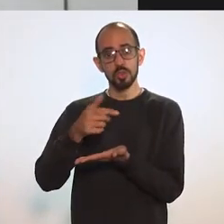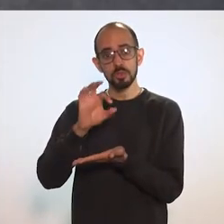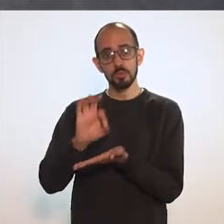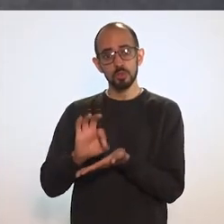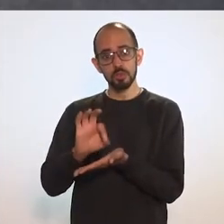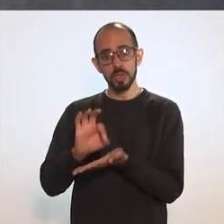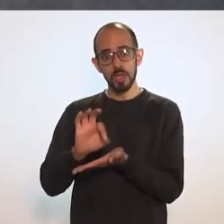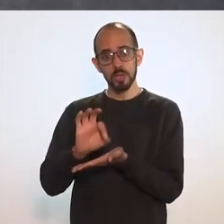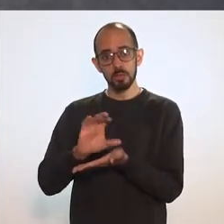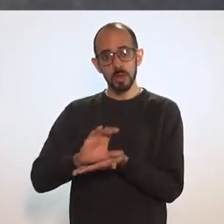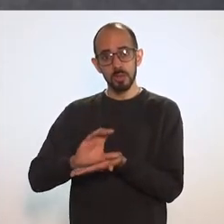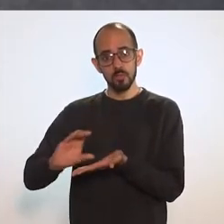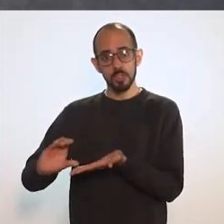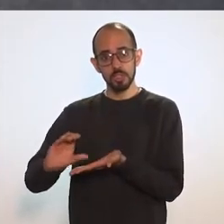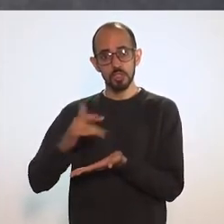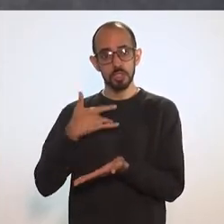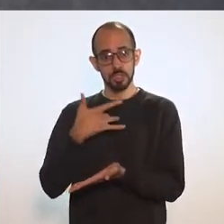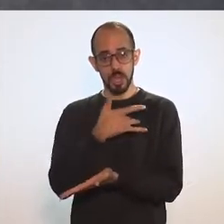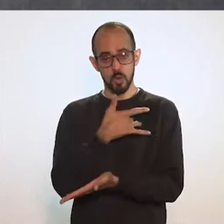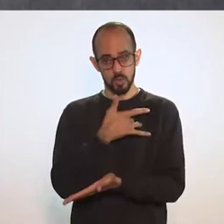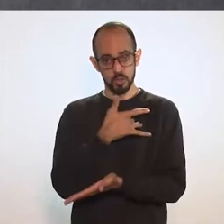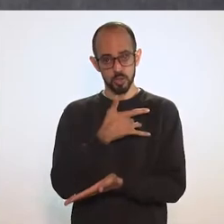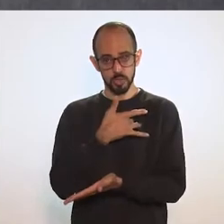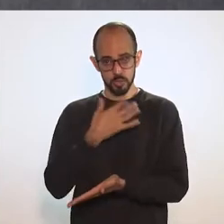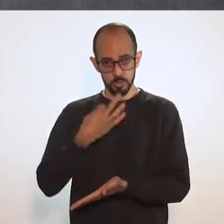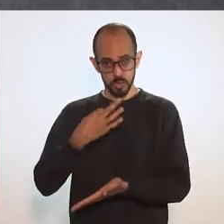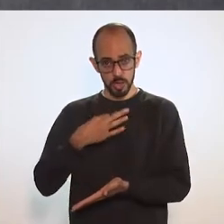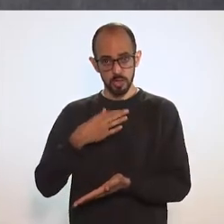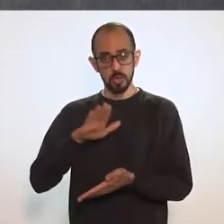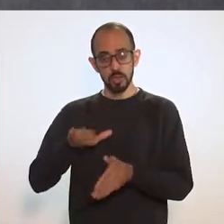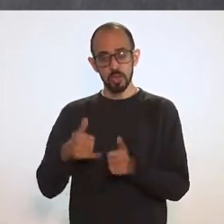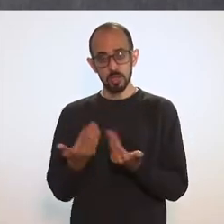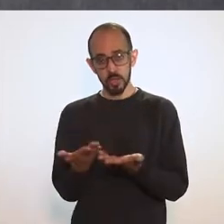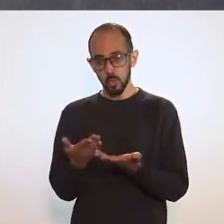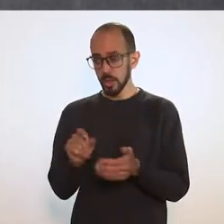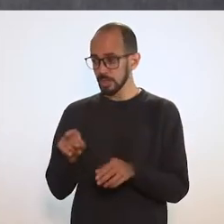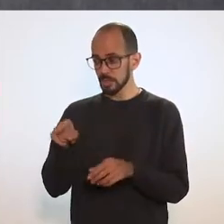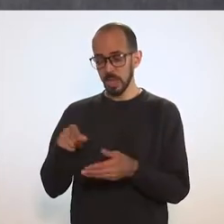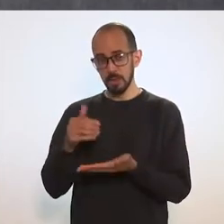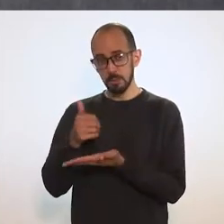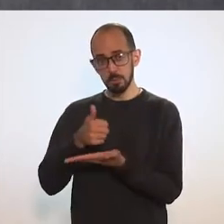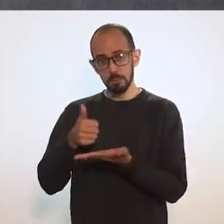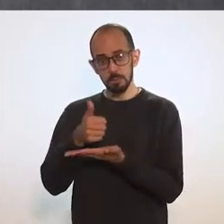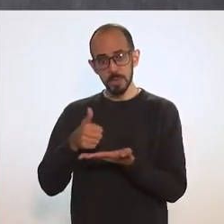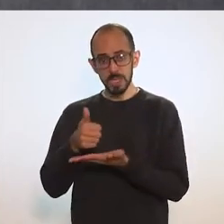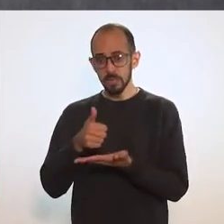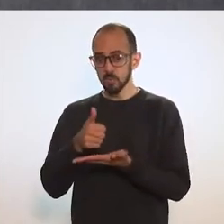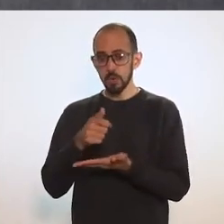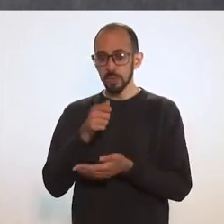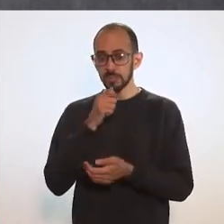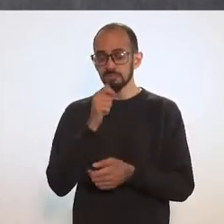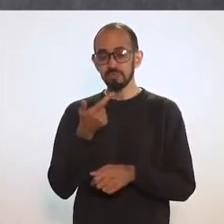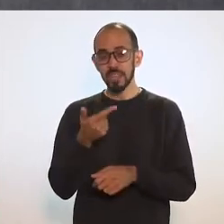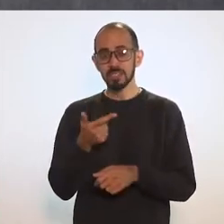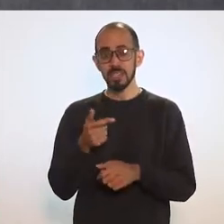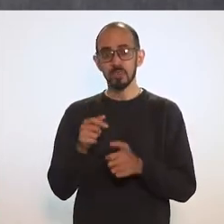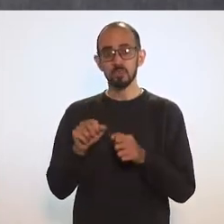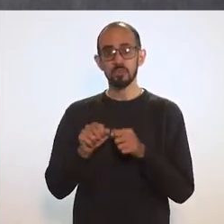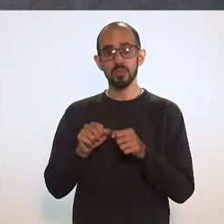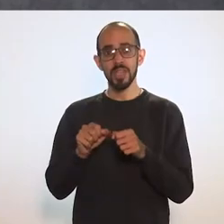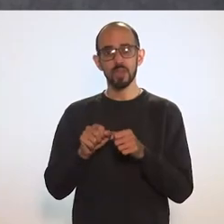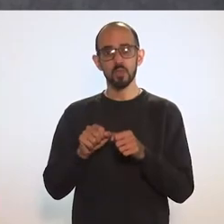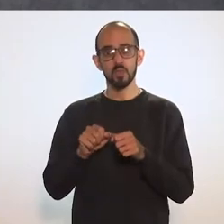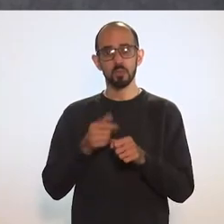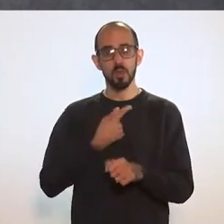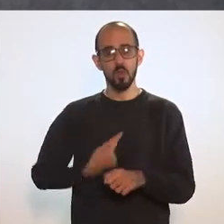12% para investimentos em saúde, e que esse mínimo não estaria sendo, né, executado pelo governo